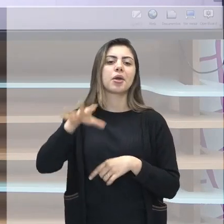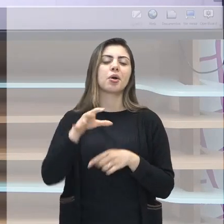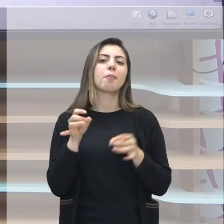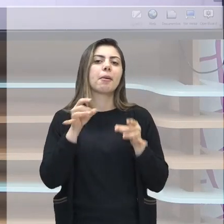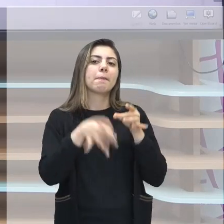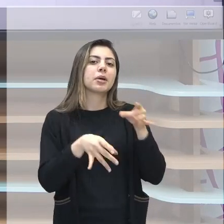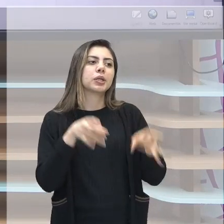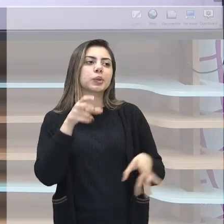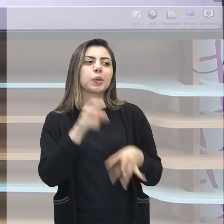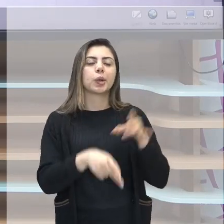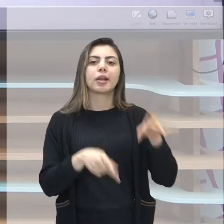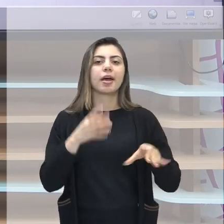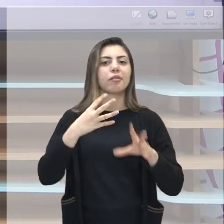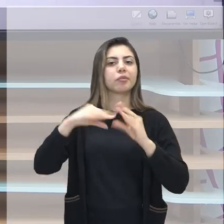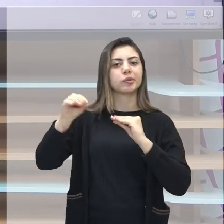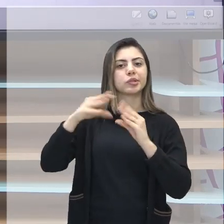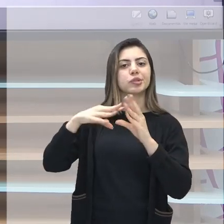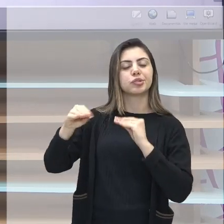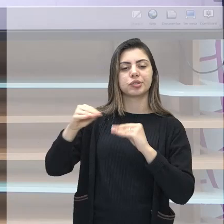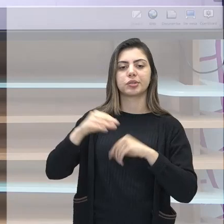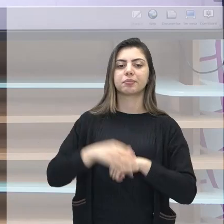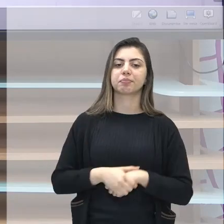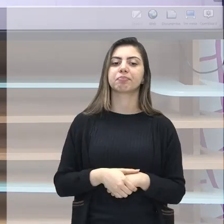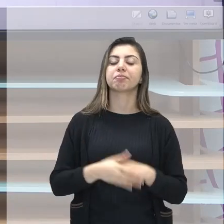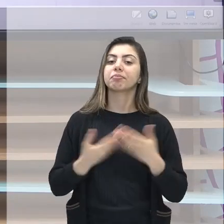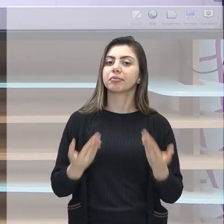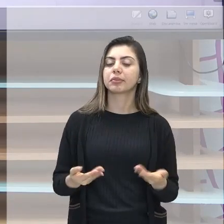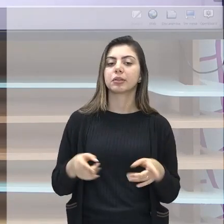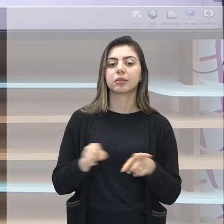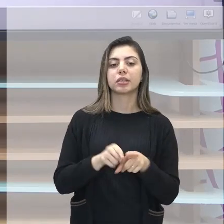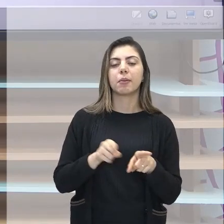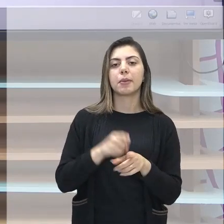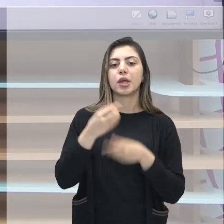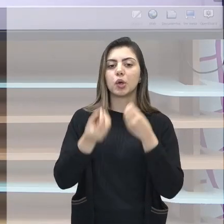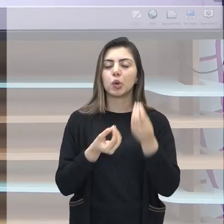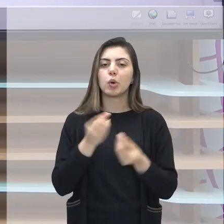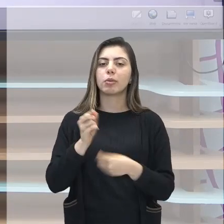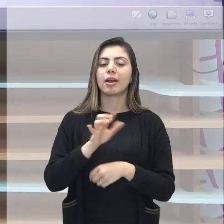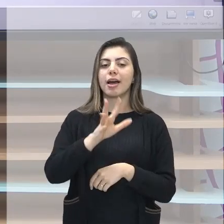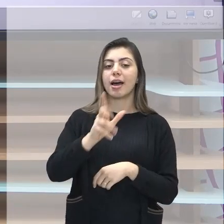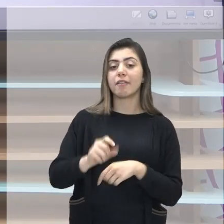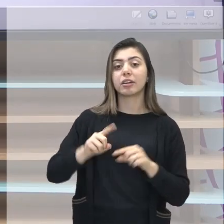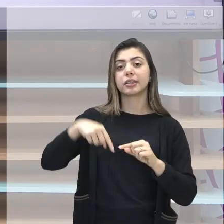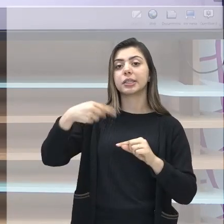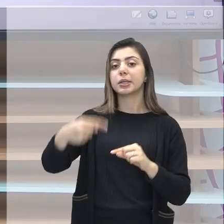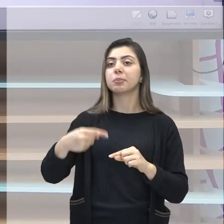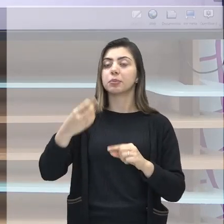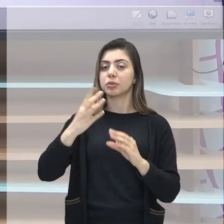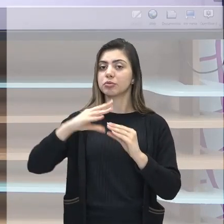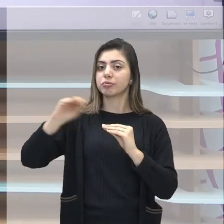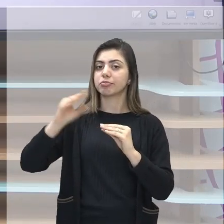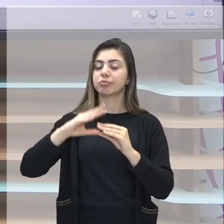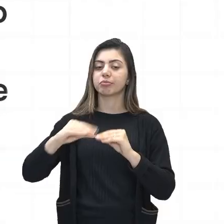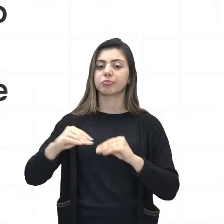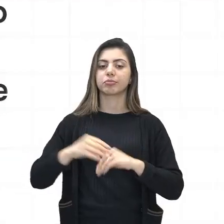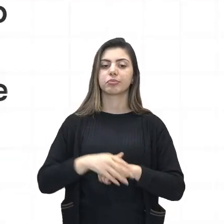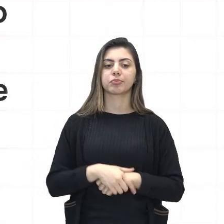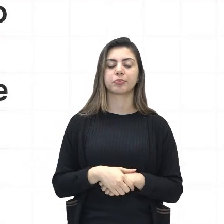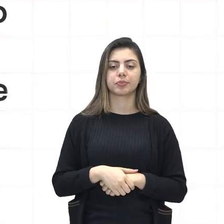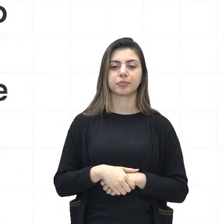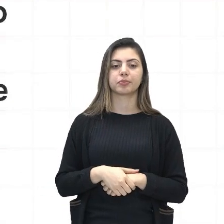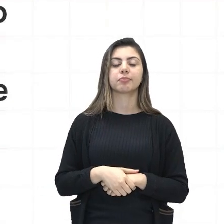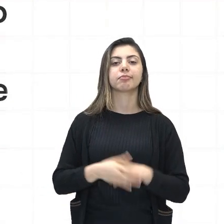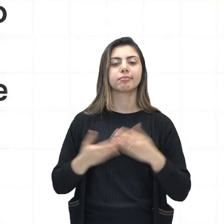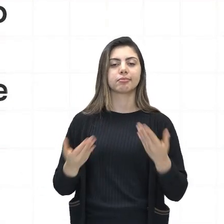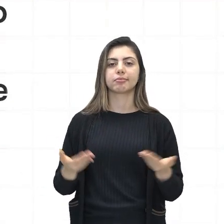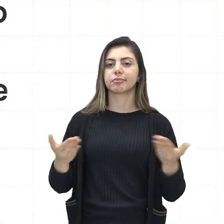que levou à saída dos europeus do continente africano, bem como ficou esse continente após a saída dos europeus. Acompanhem comigo.